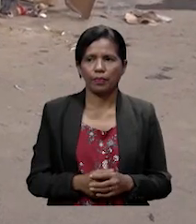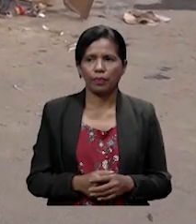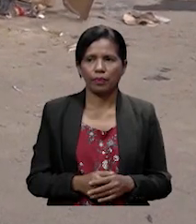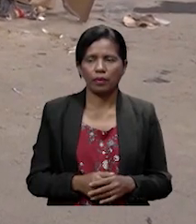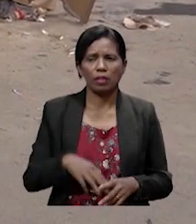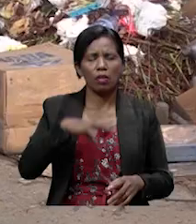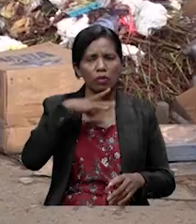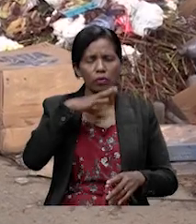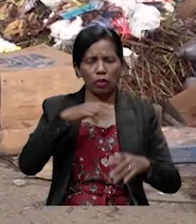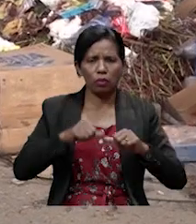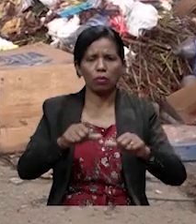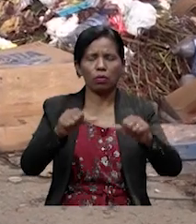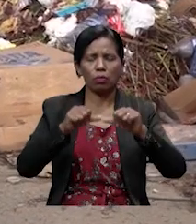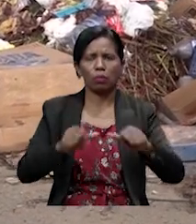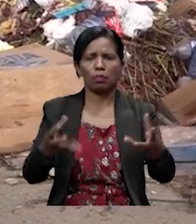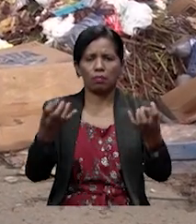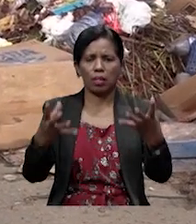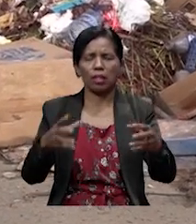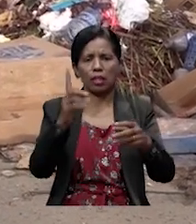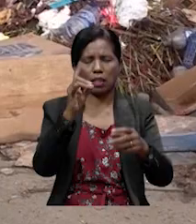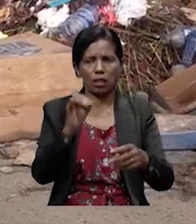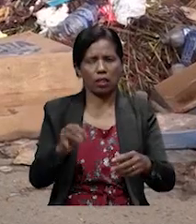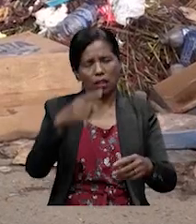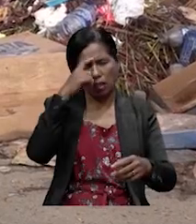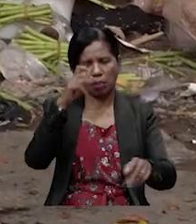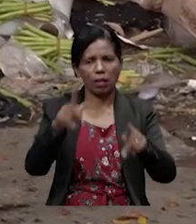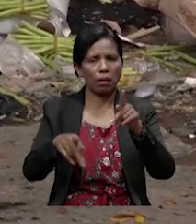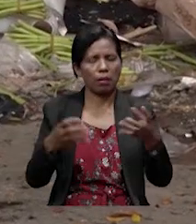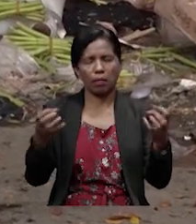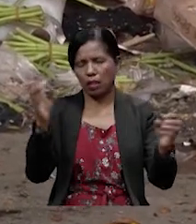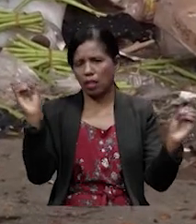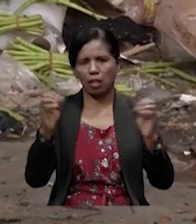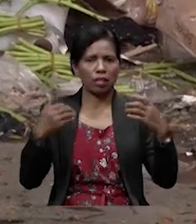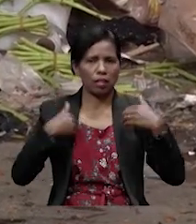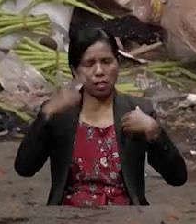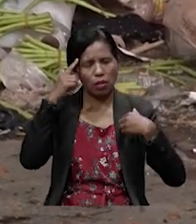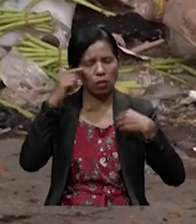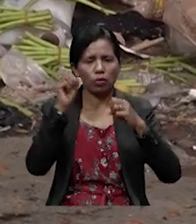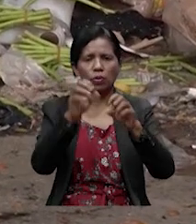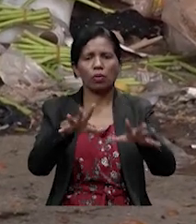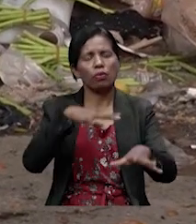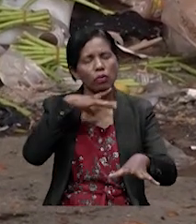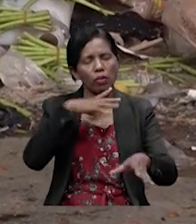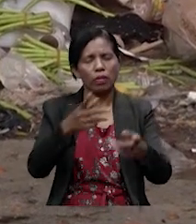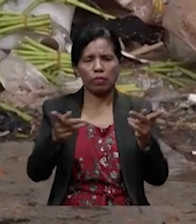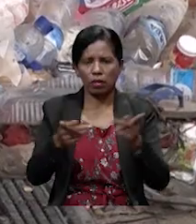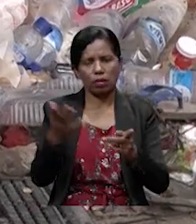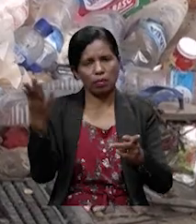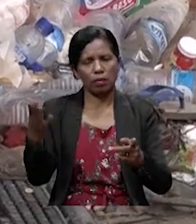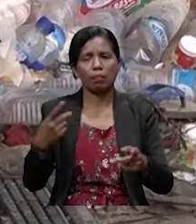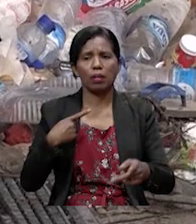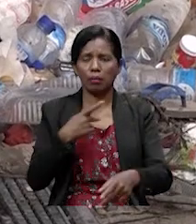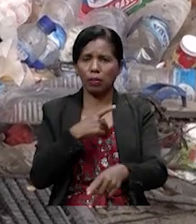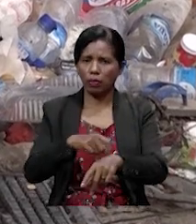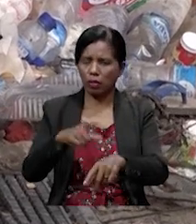Lixo continua namkari iha cidade dele, tamba comunidade laia consciência hori soe fer iha lixo fatin. Tamba ne Parlamento Nasional husu